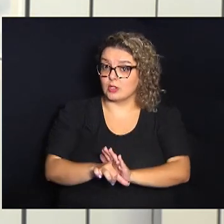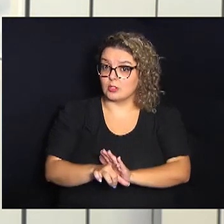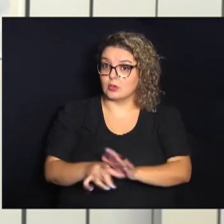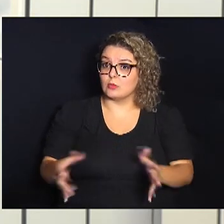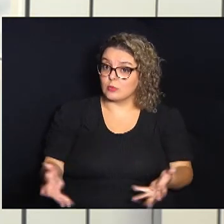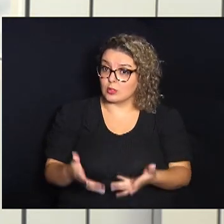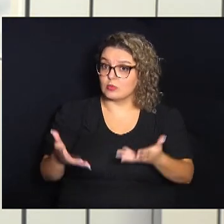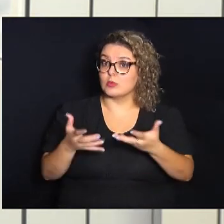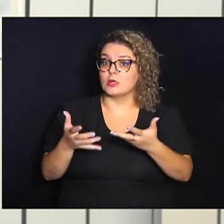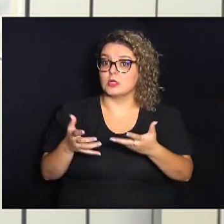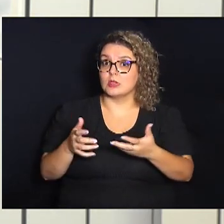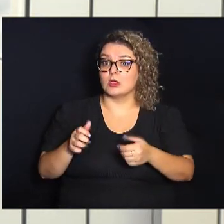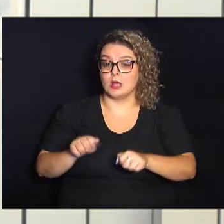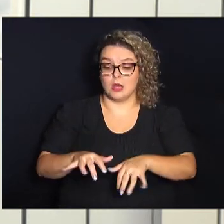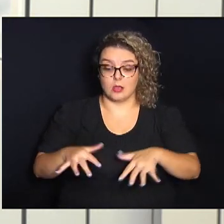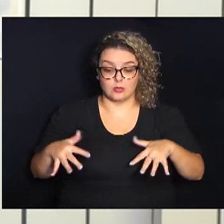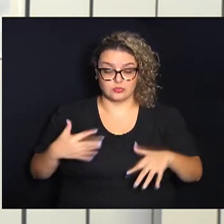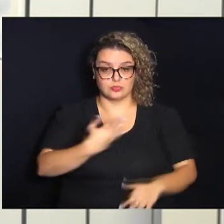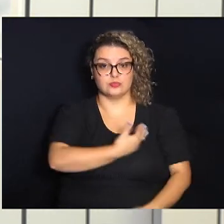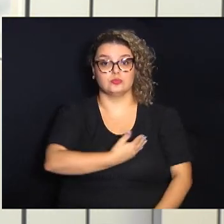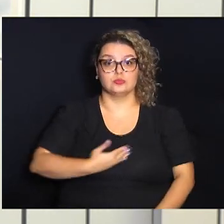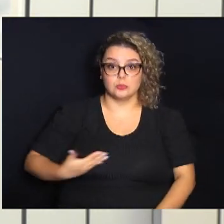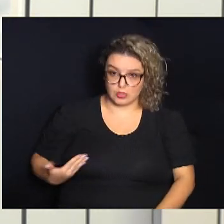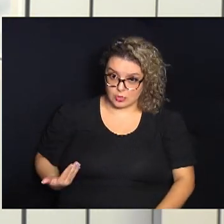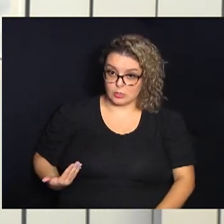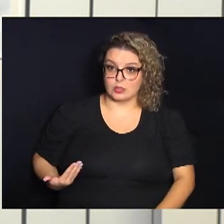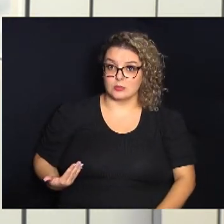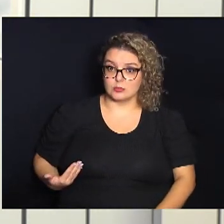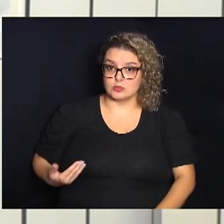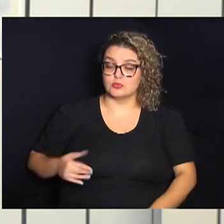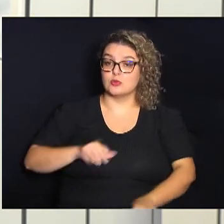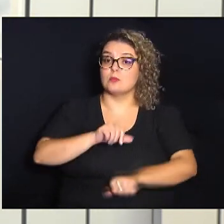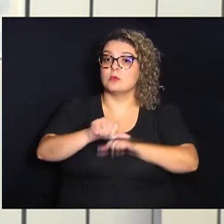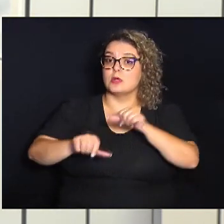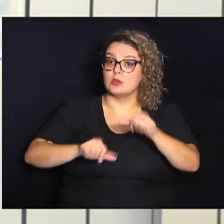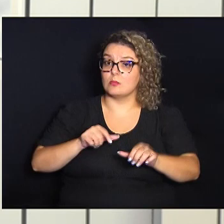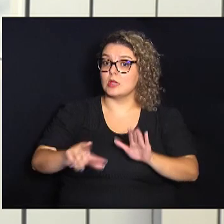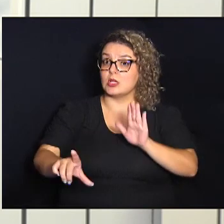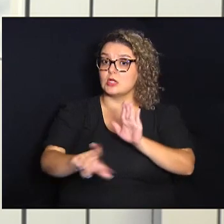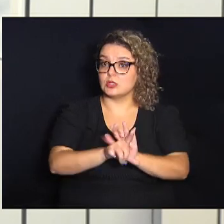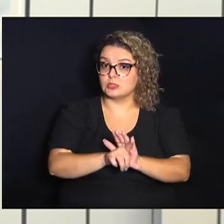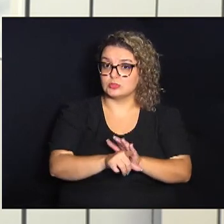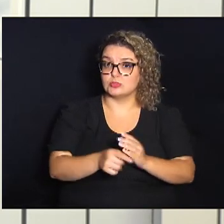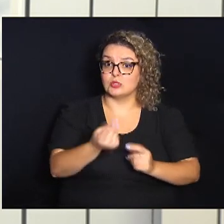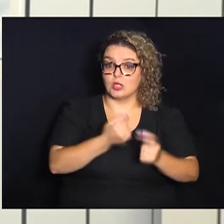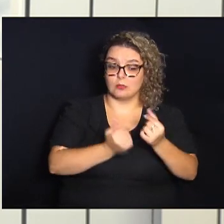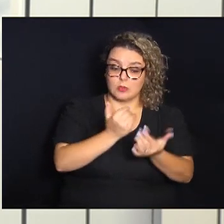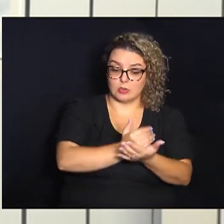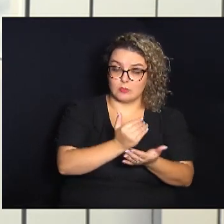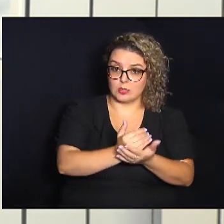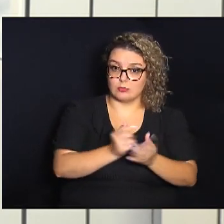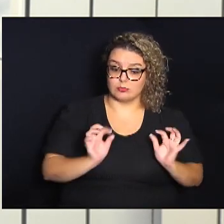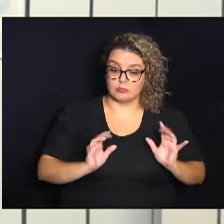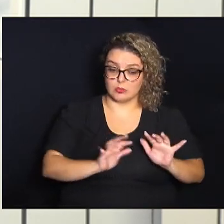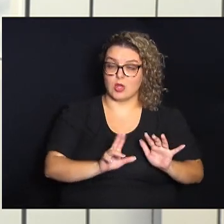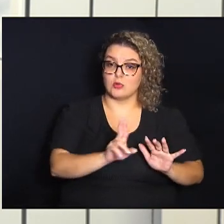promoveu uma audiência pública sobre alteração em lei de parcelamento,